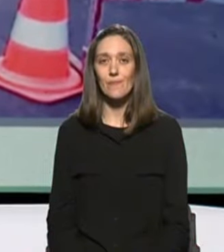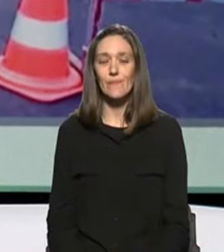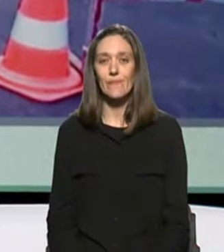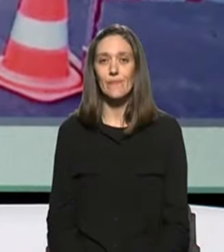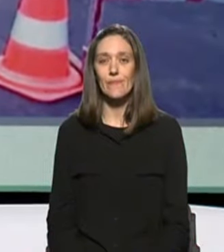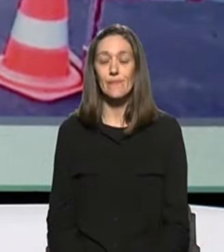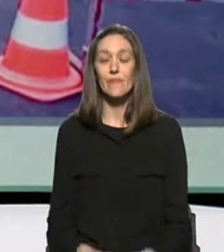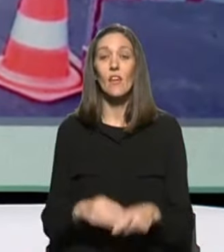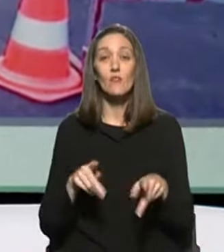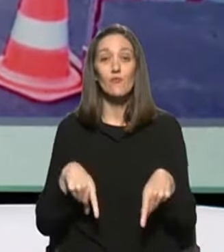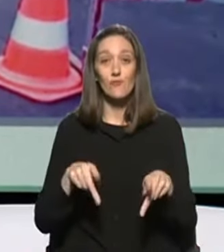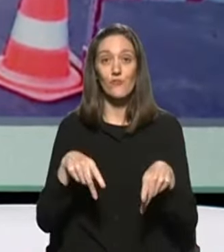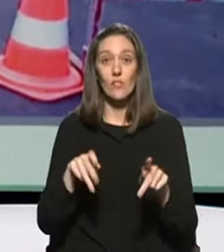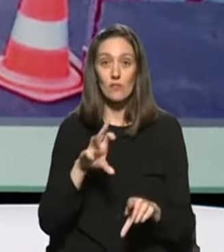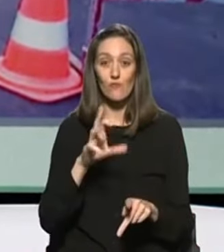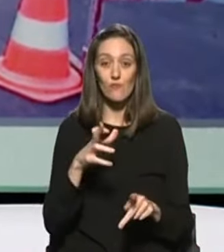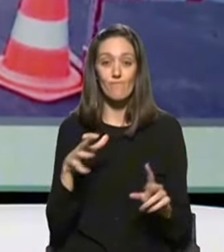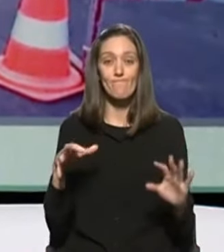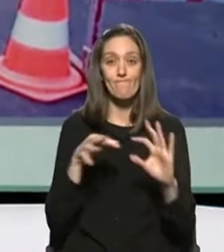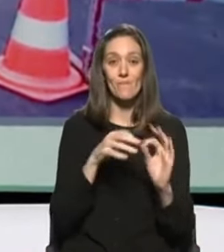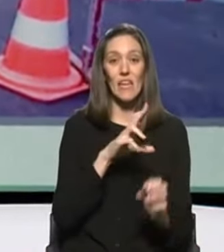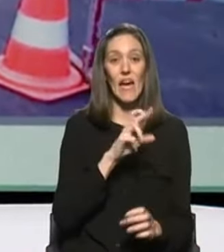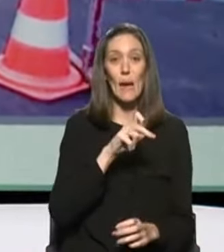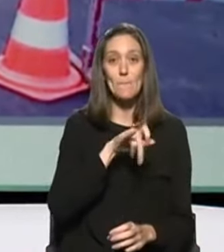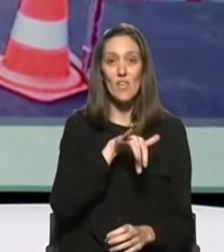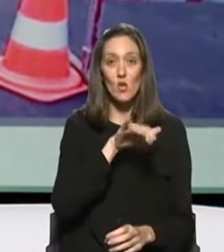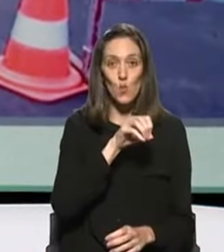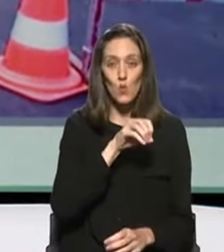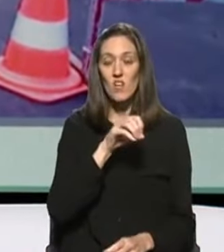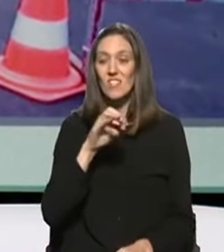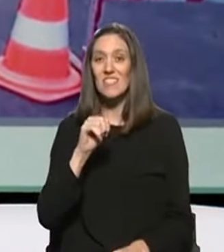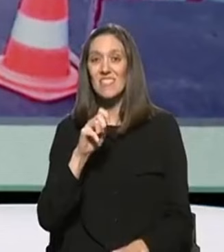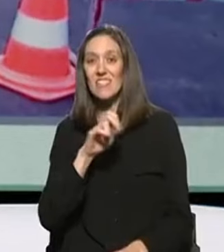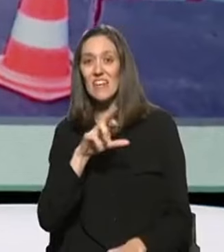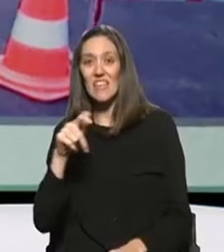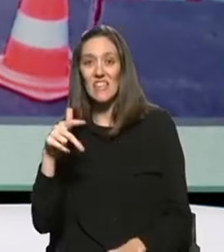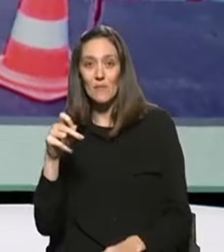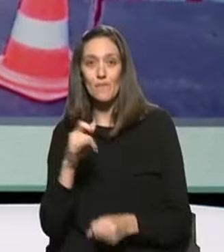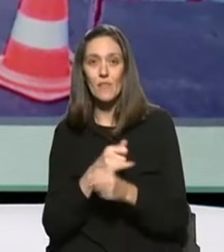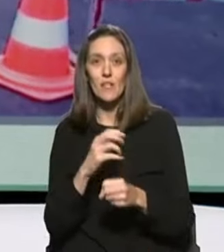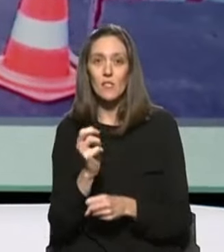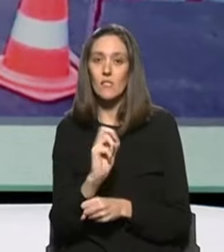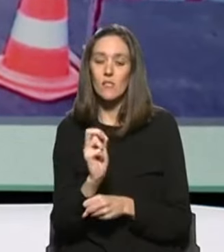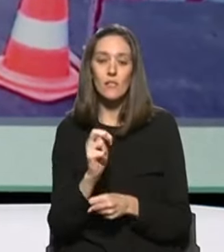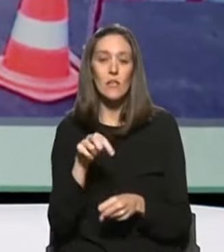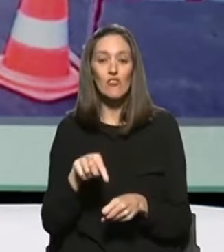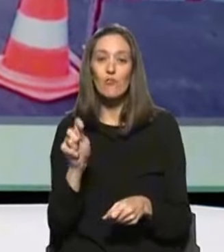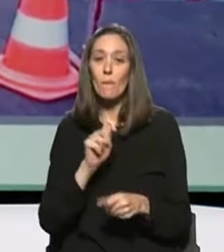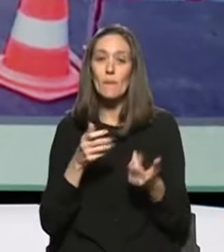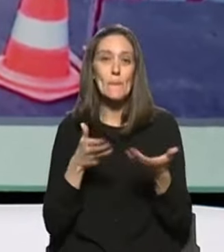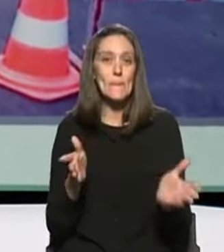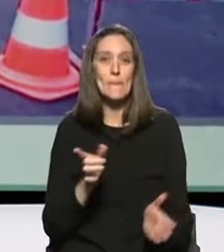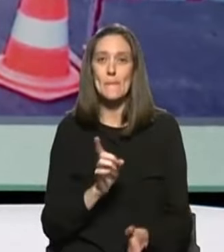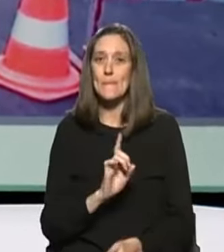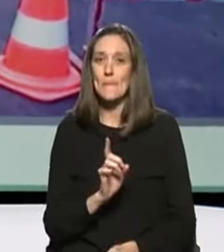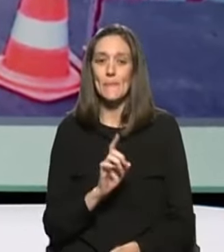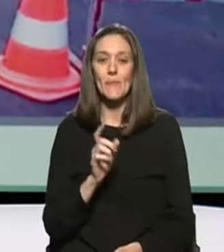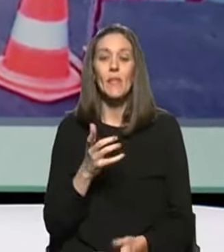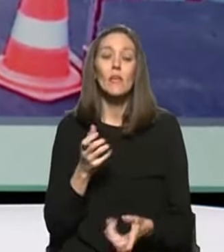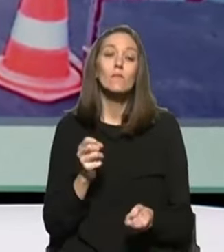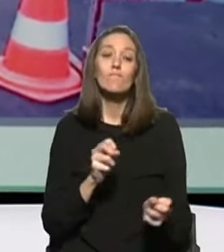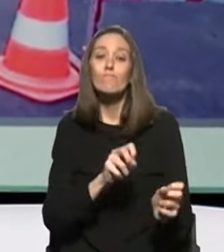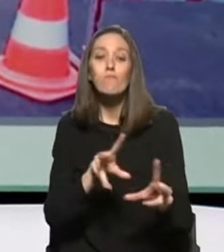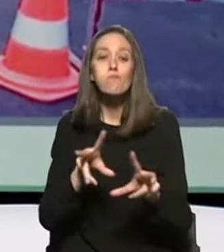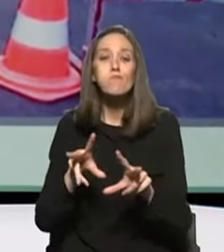A estrada regional que liga o Raminho à Serreta, na Ilha Terceira, já não reabre este mês. A intervenção para limpar